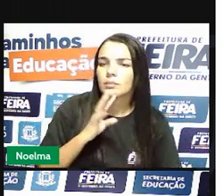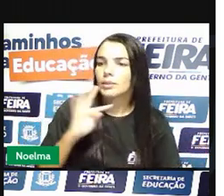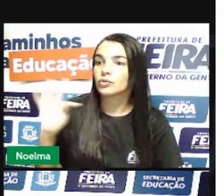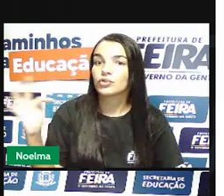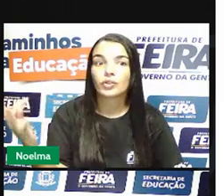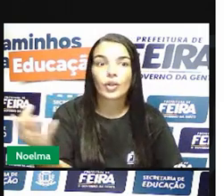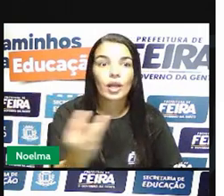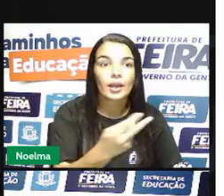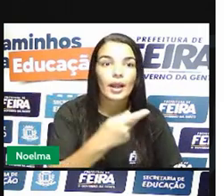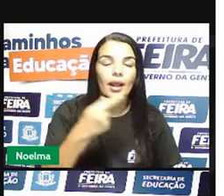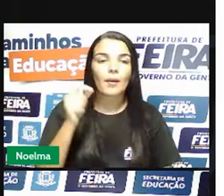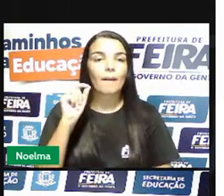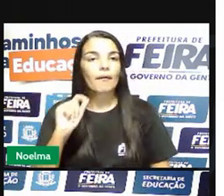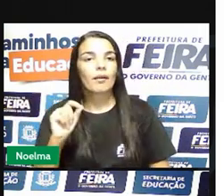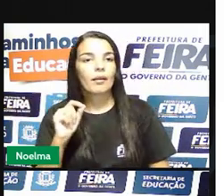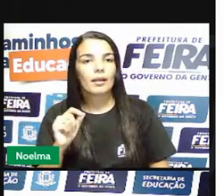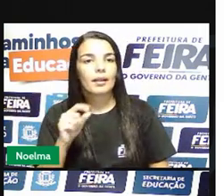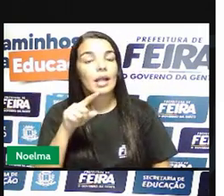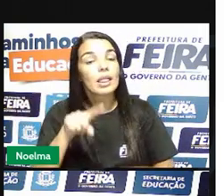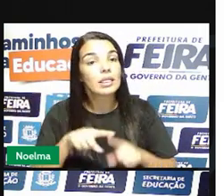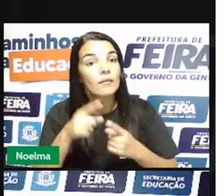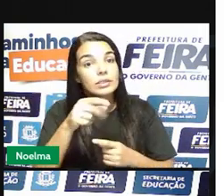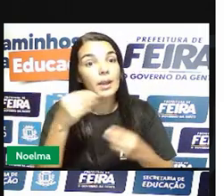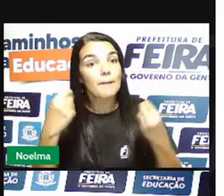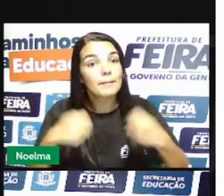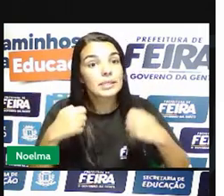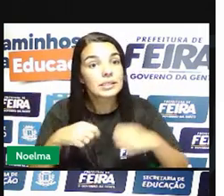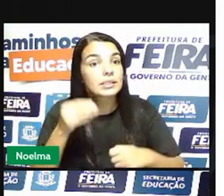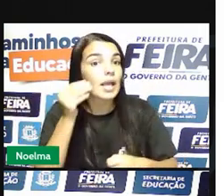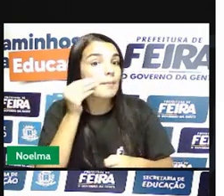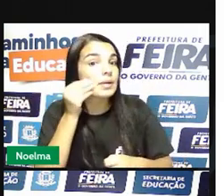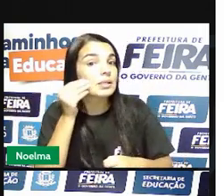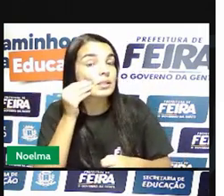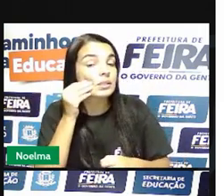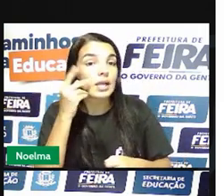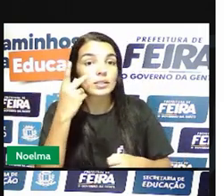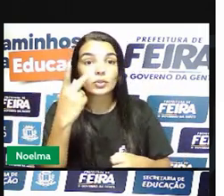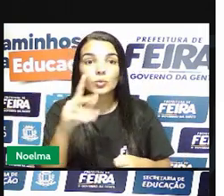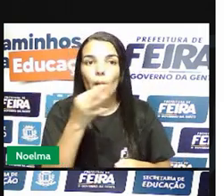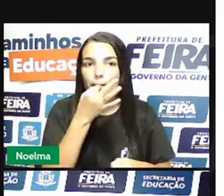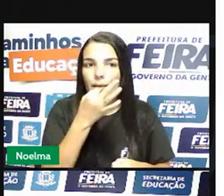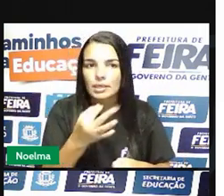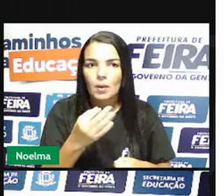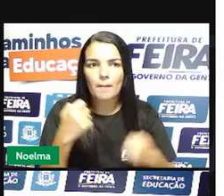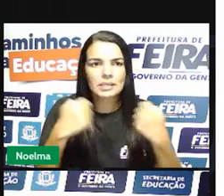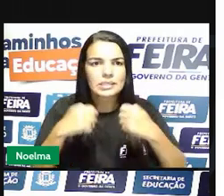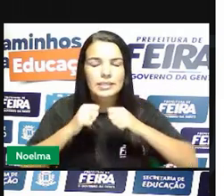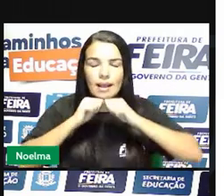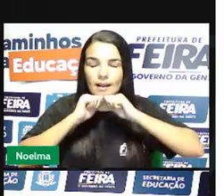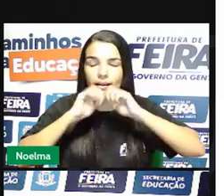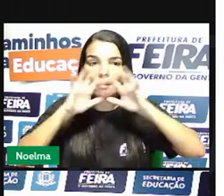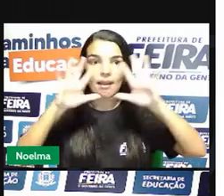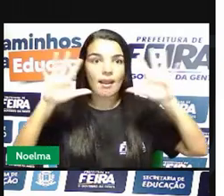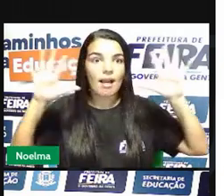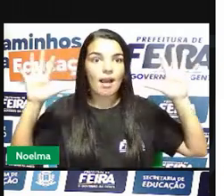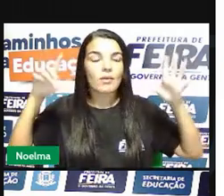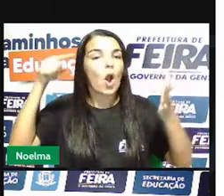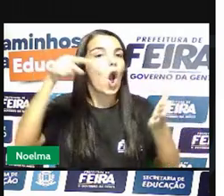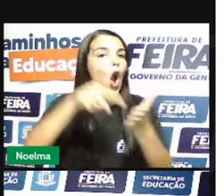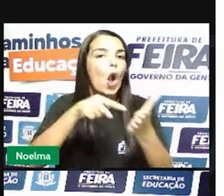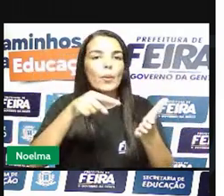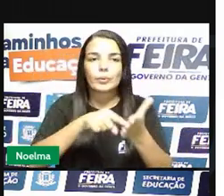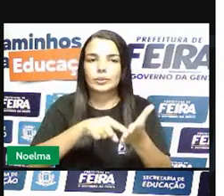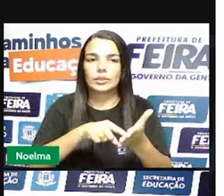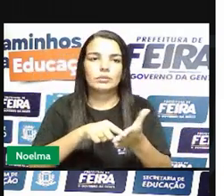que. Apresente seu ponto de vista e sua tese. Seja claro e objetivo, para que as pessoas possam